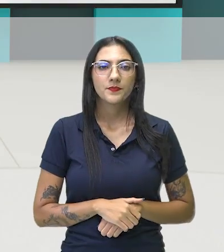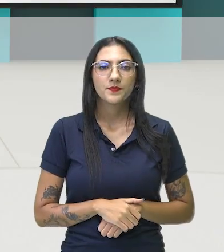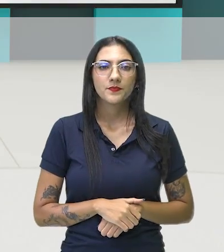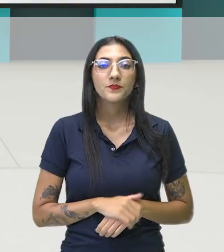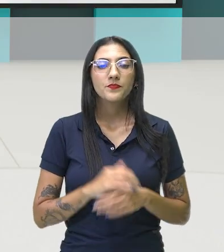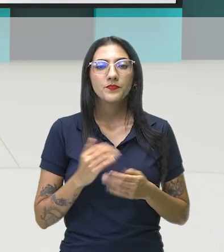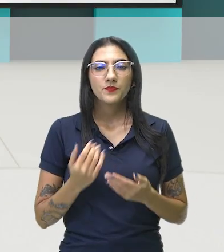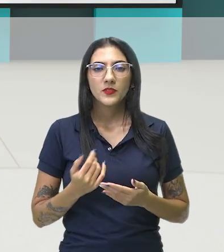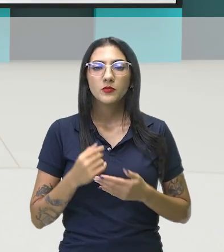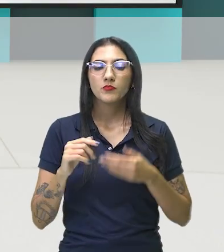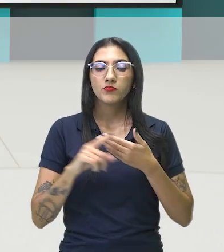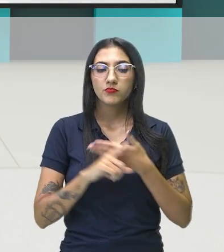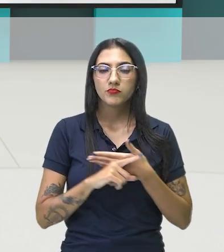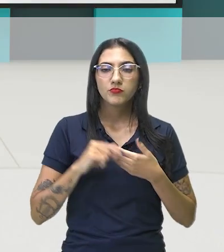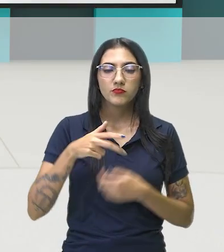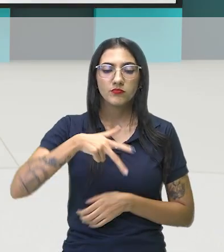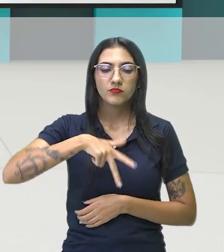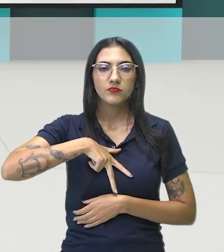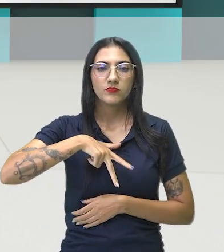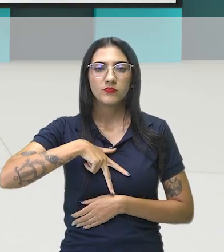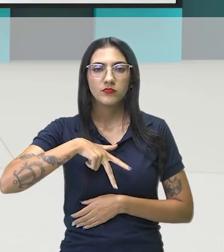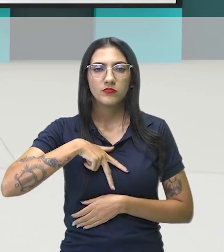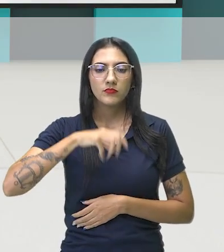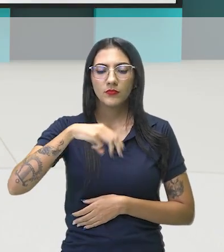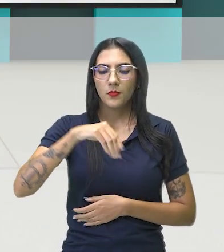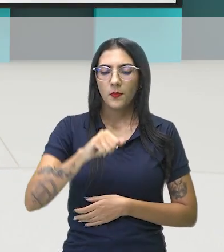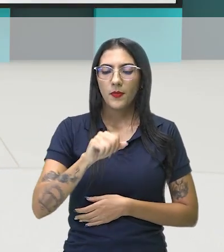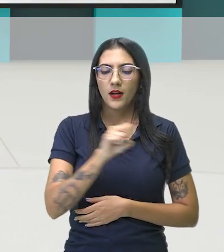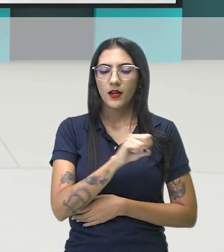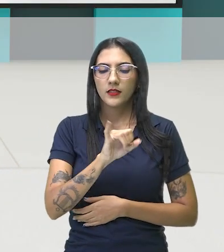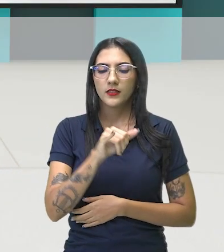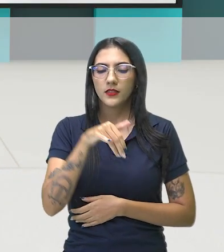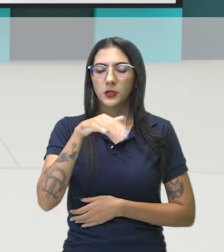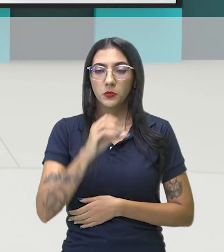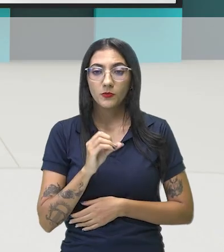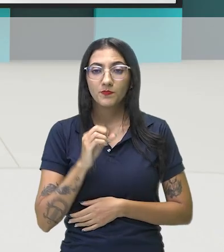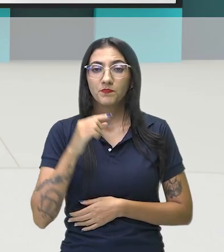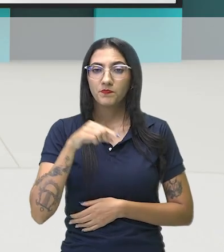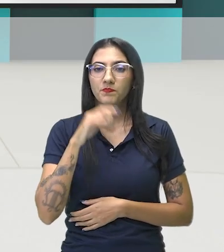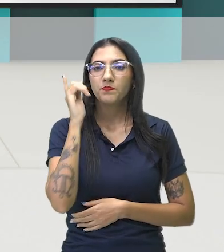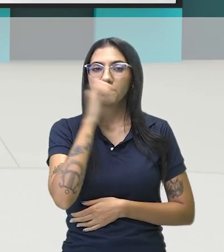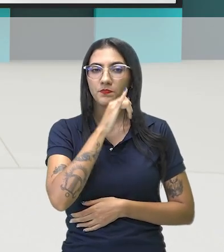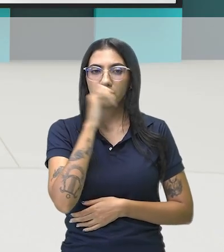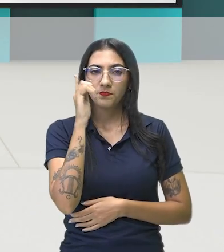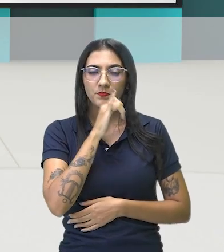o antropólogo Massimo Canevasi, o escritor italiano,